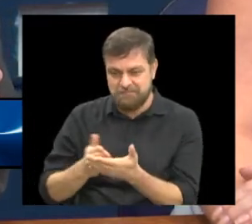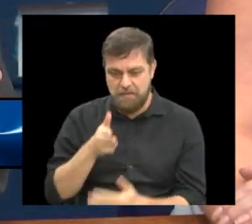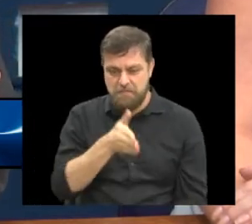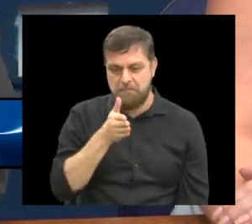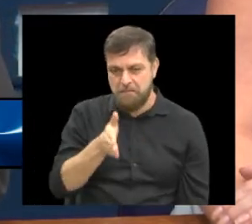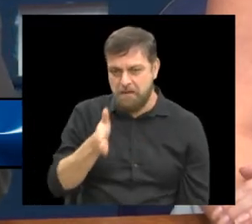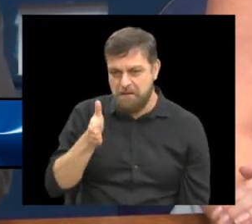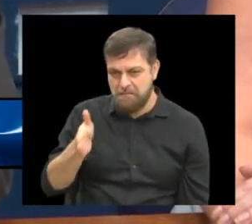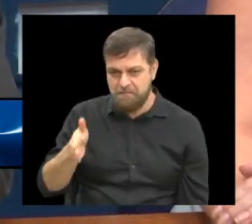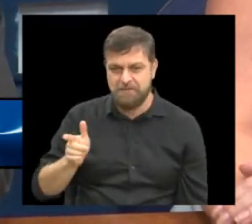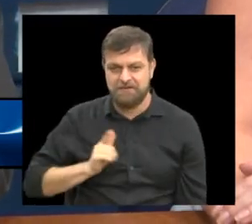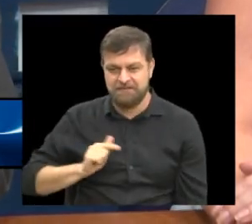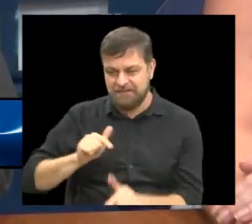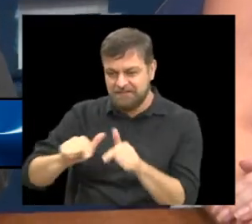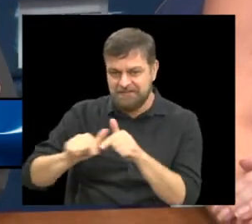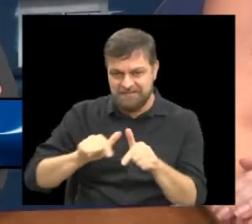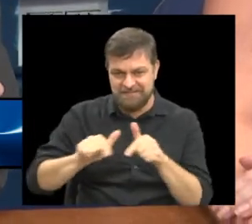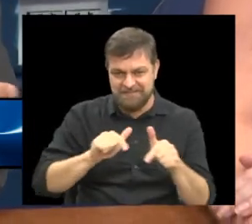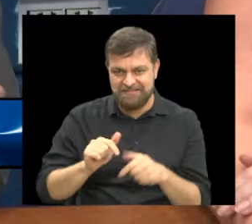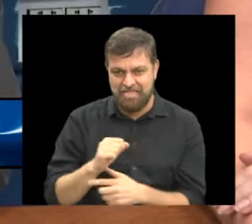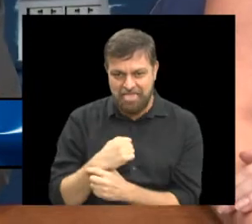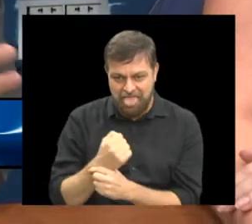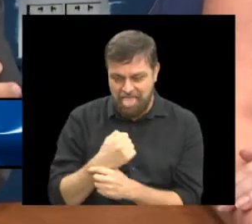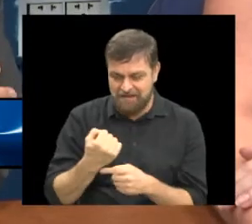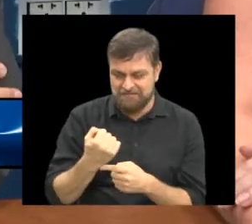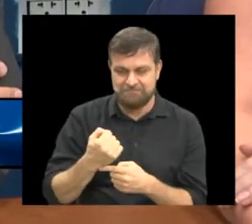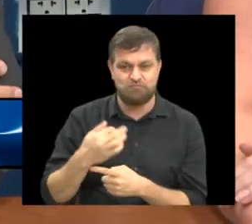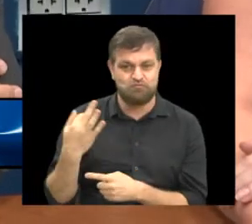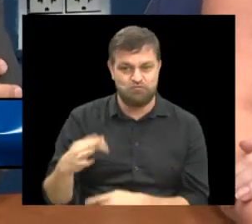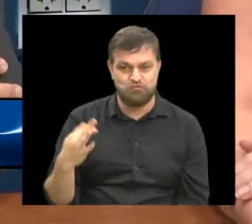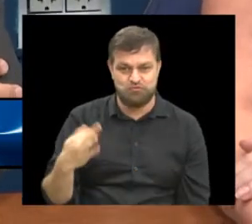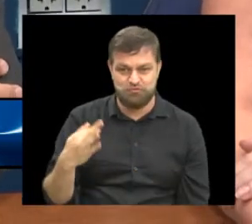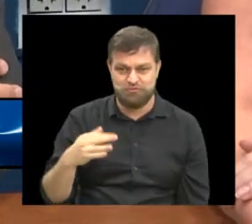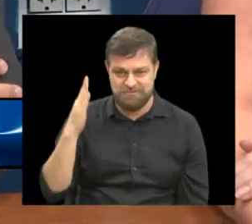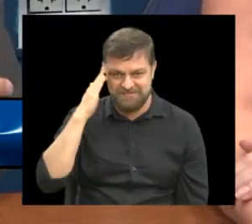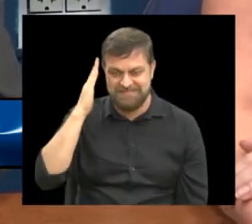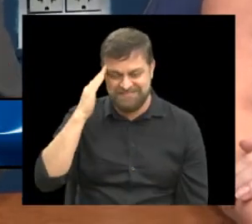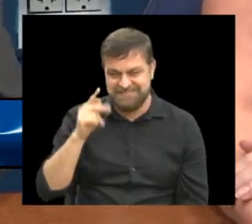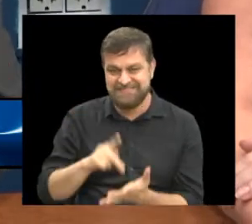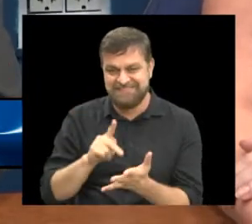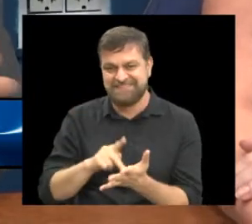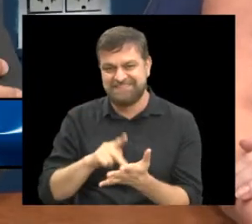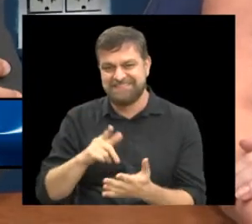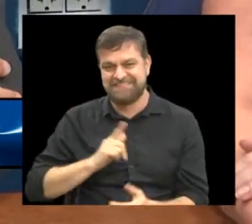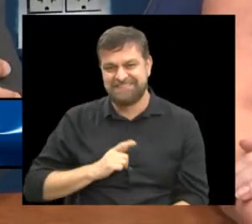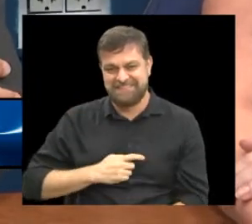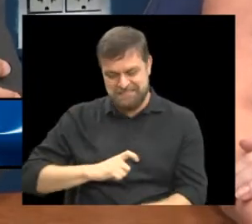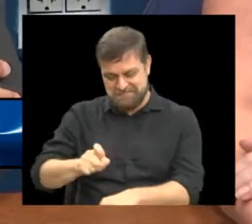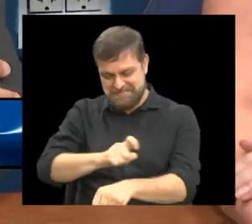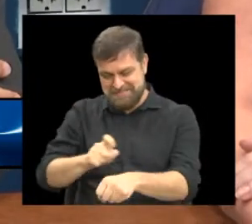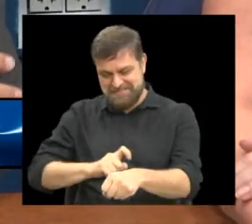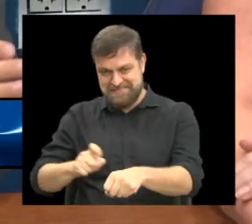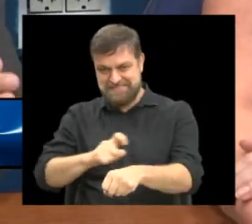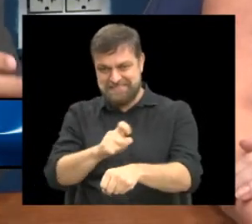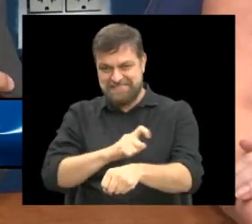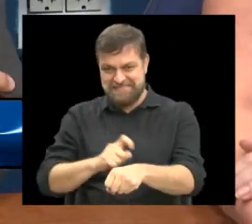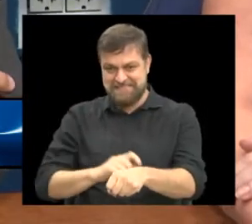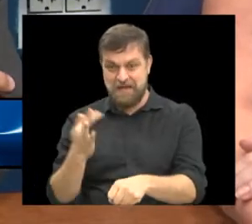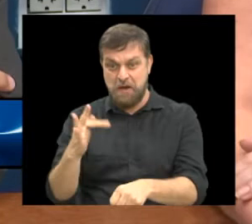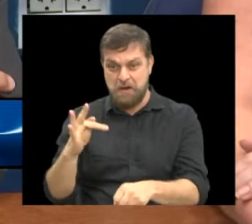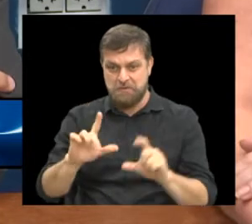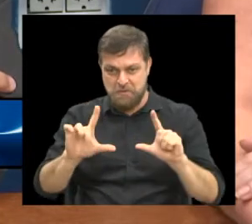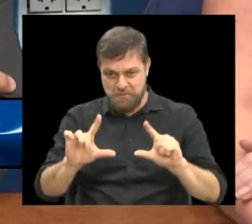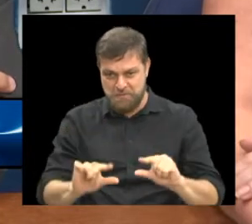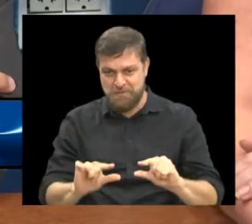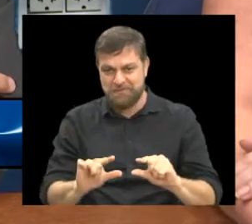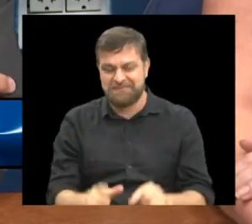é fácil, não. Tem muito dores nas articulações. Eu posso acompanhar ele, sabe muito bem disso. Tem que usar de vez em quando um aerosol, senão não aguenta a